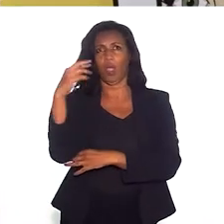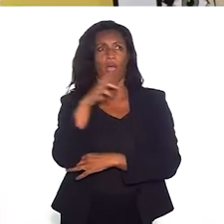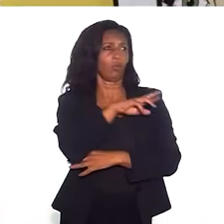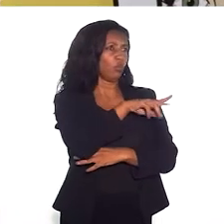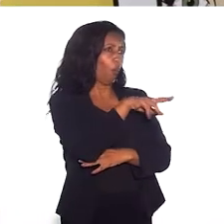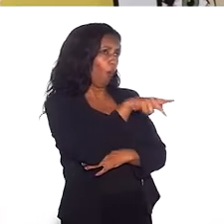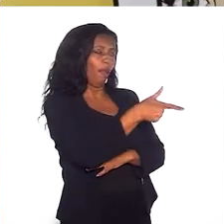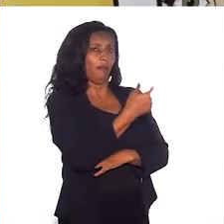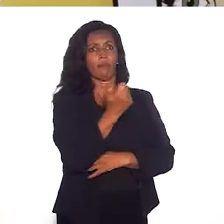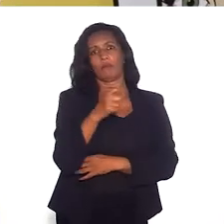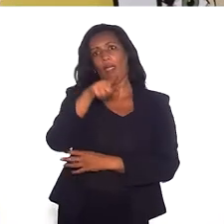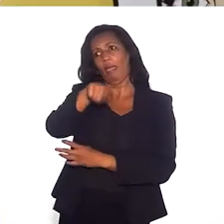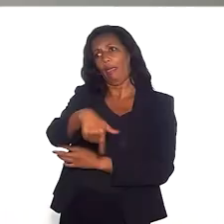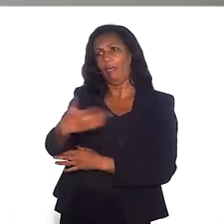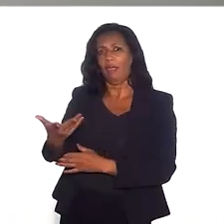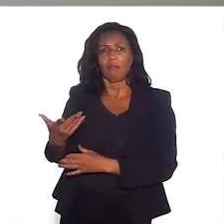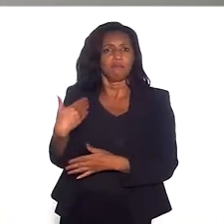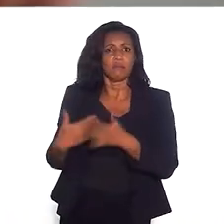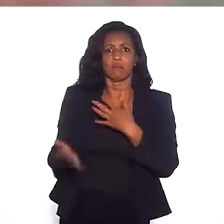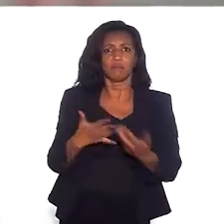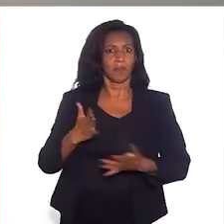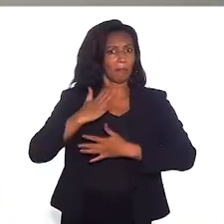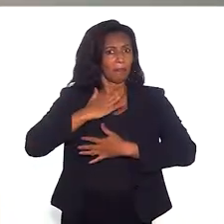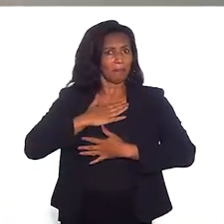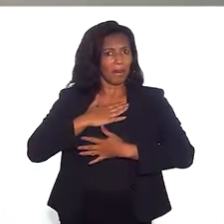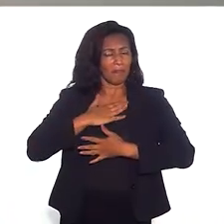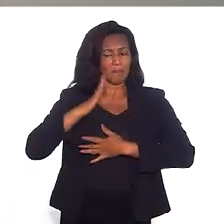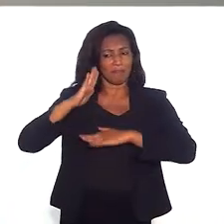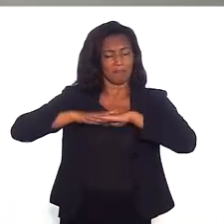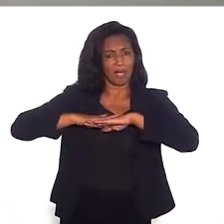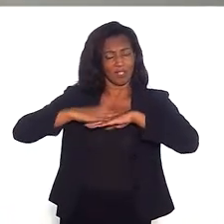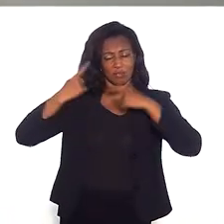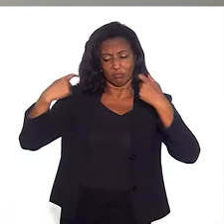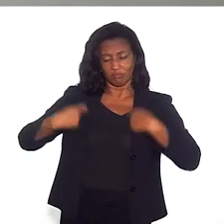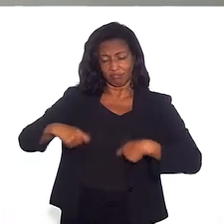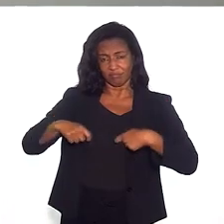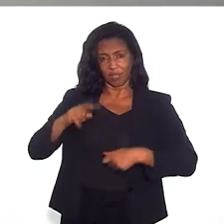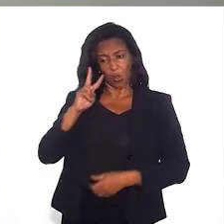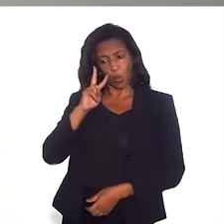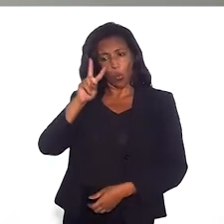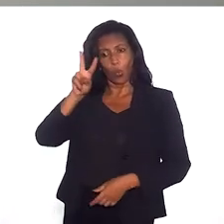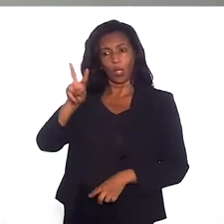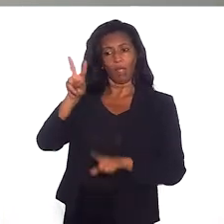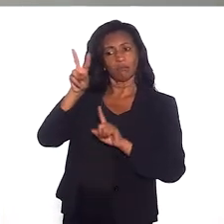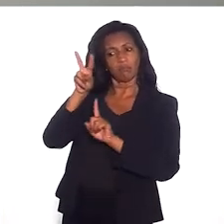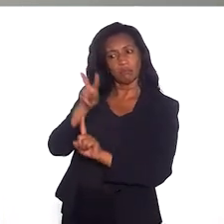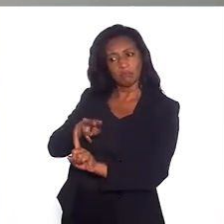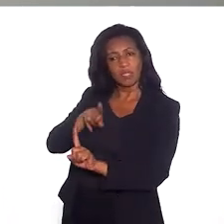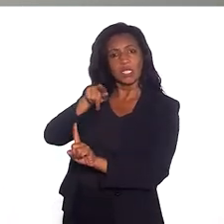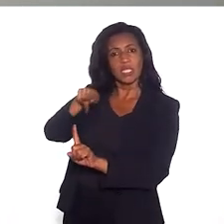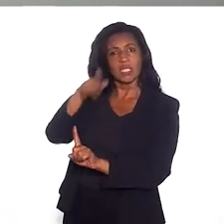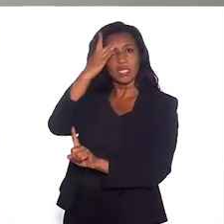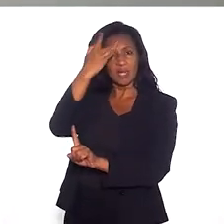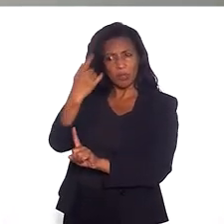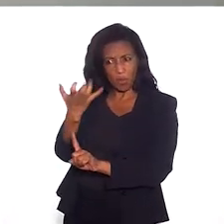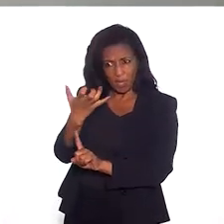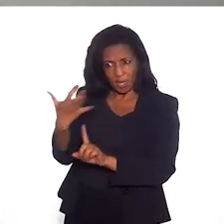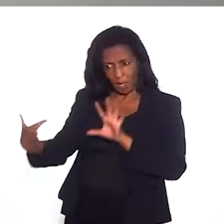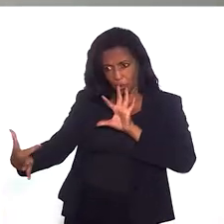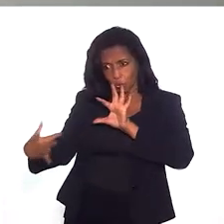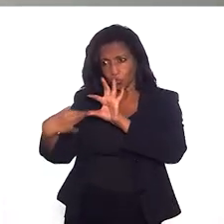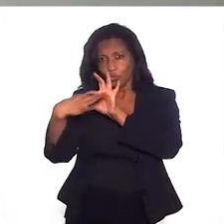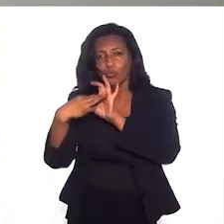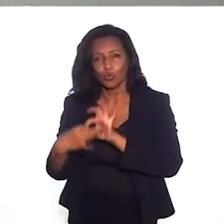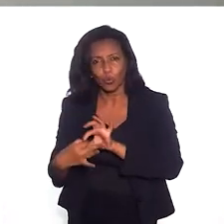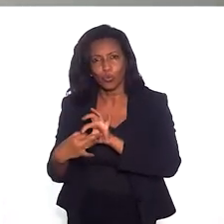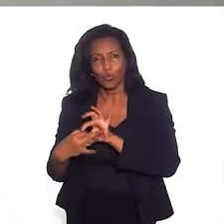uma epistemologia, o que seja, para mim é mais necessário olhar se essa pessoa vai querer